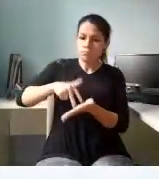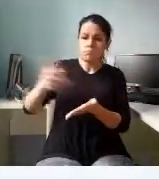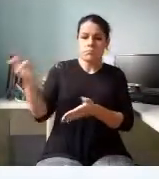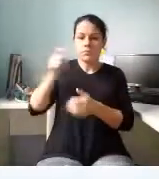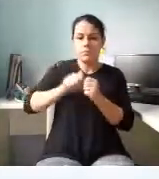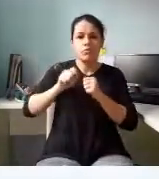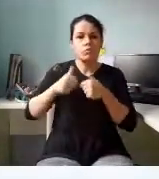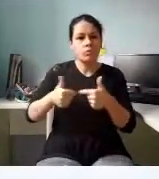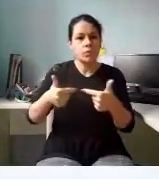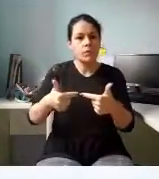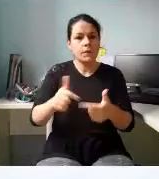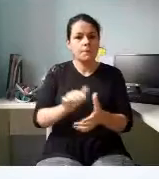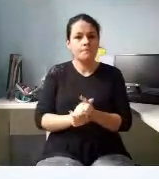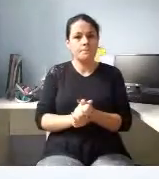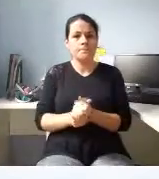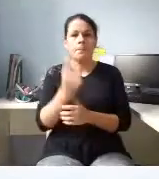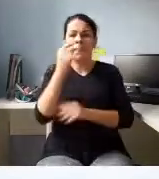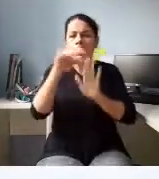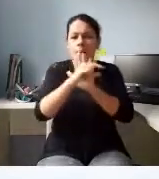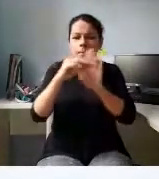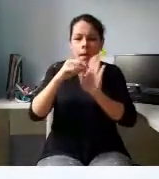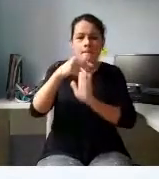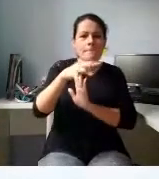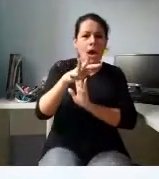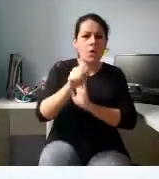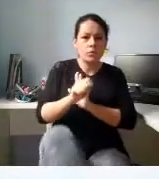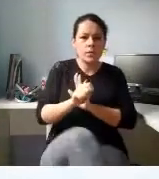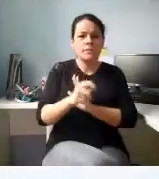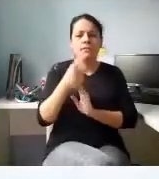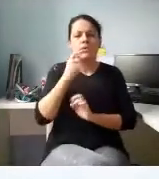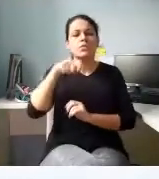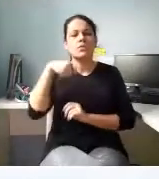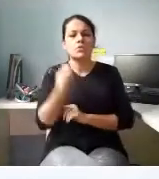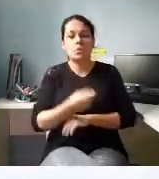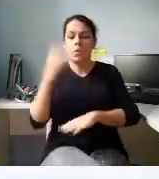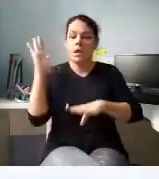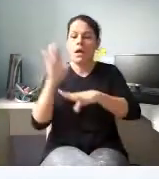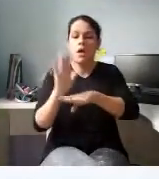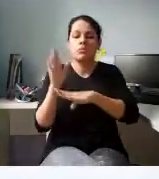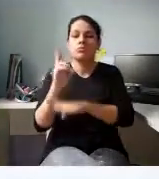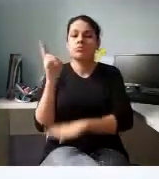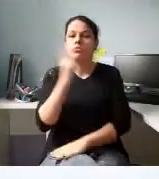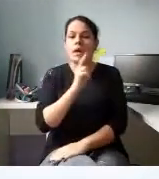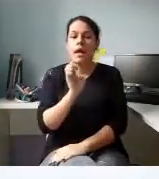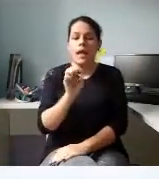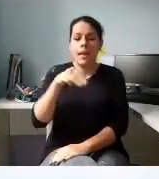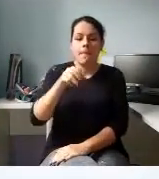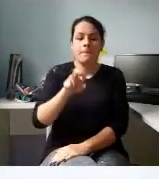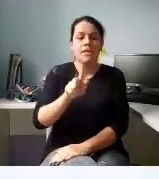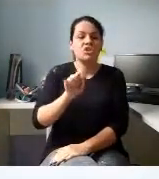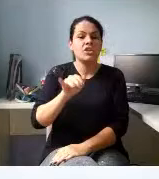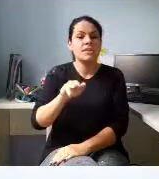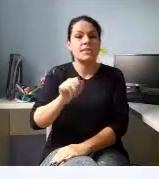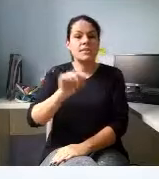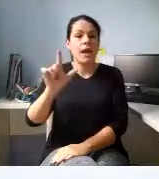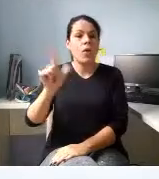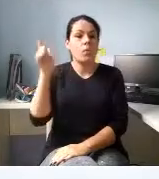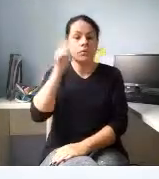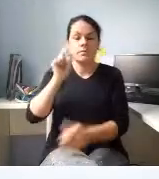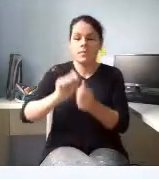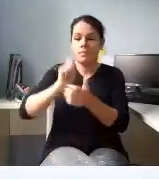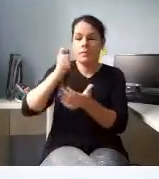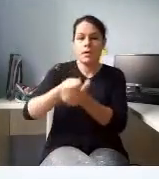do movimento sindical, desculpe, é o auxílio emergencial, que a gente acompanha aqui, que de repente até